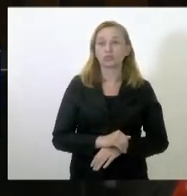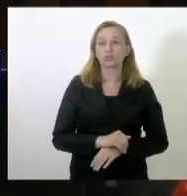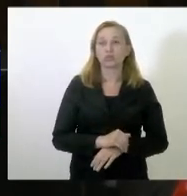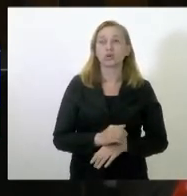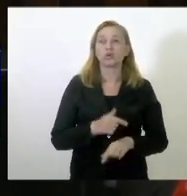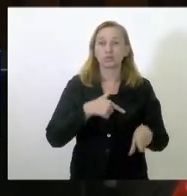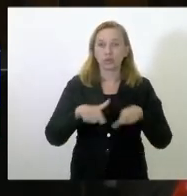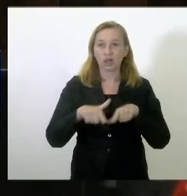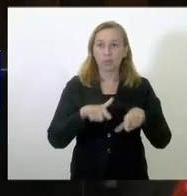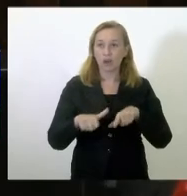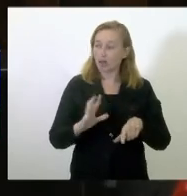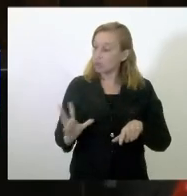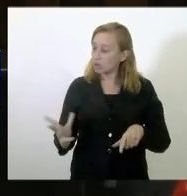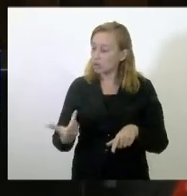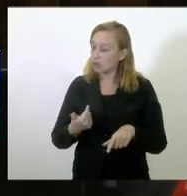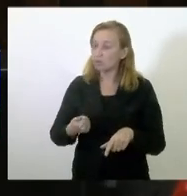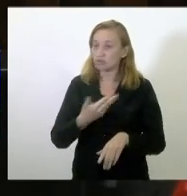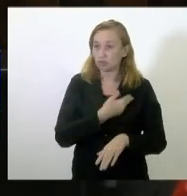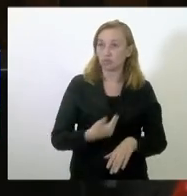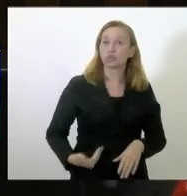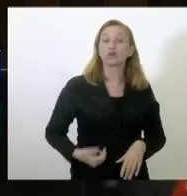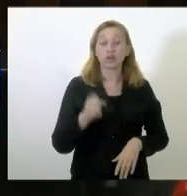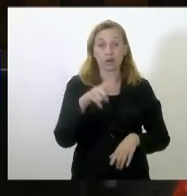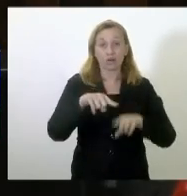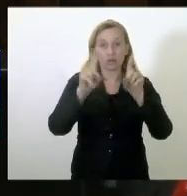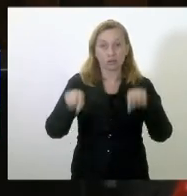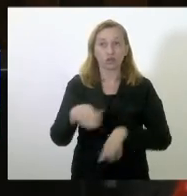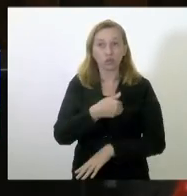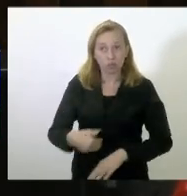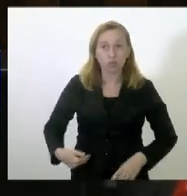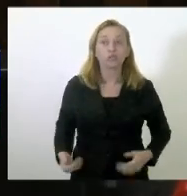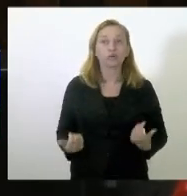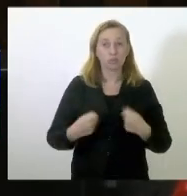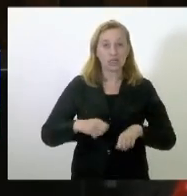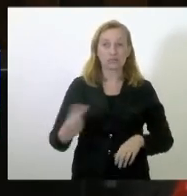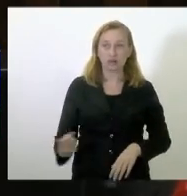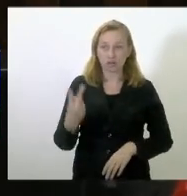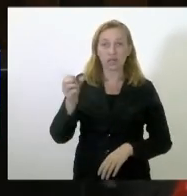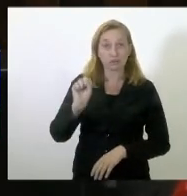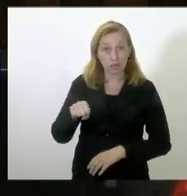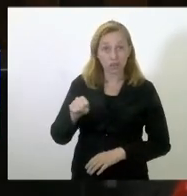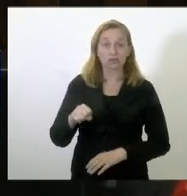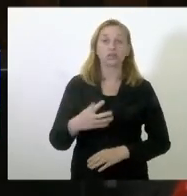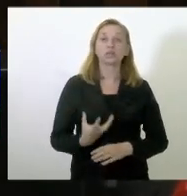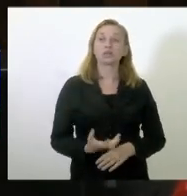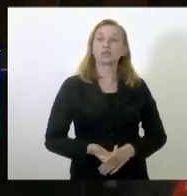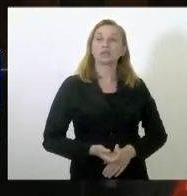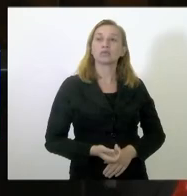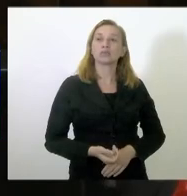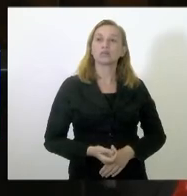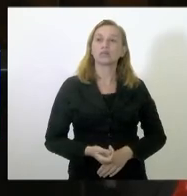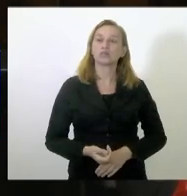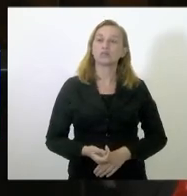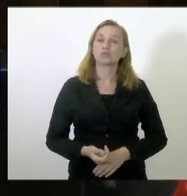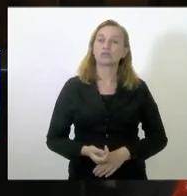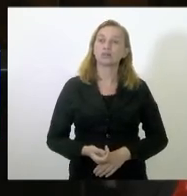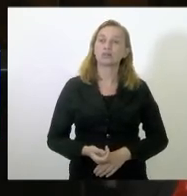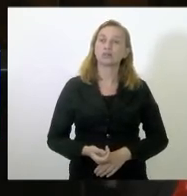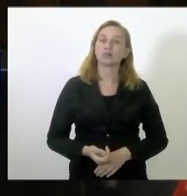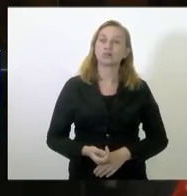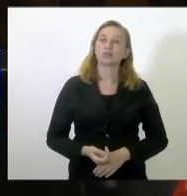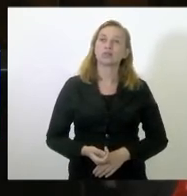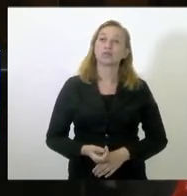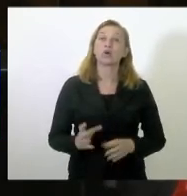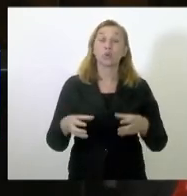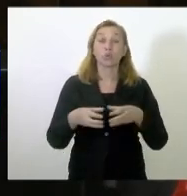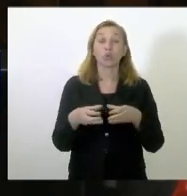serviço público de qualidade, que é o servidor público e deve ser valorizado. Nesse sentido, instituiremos um